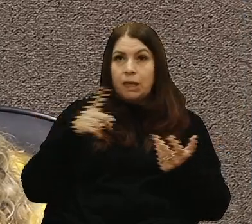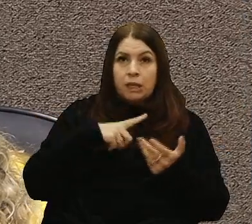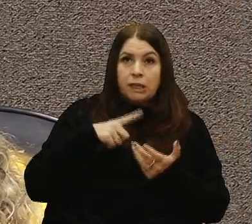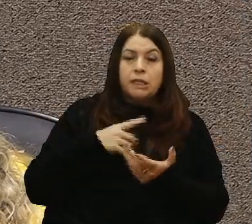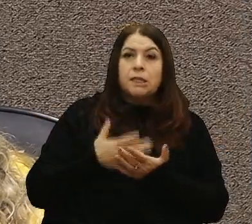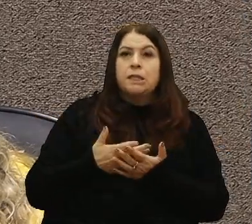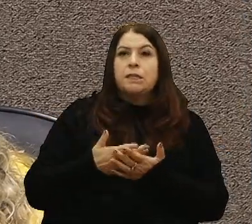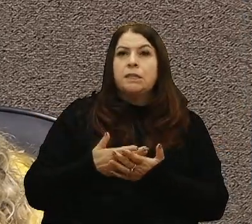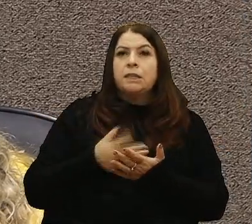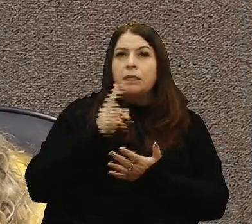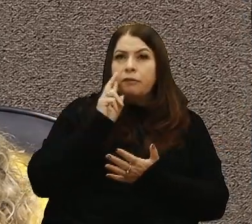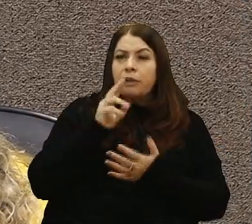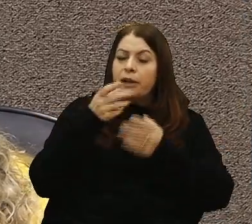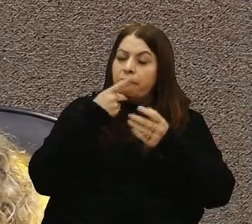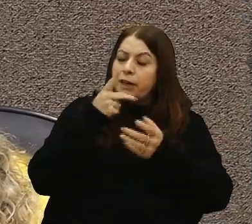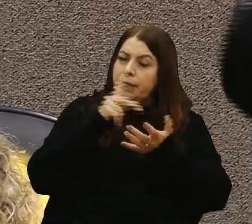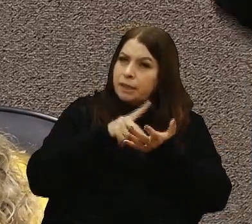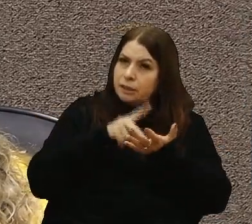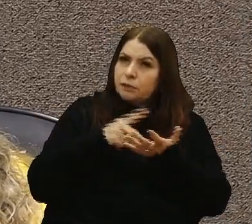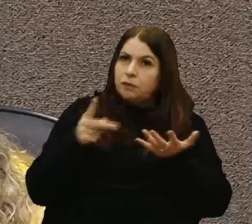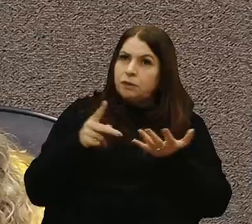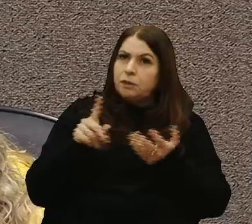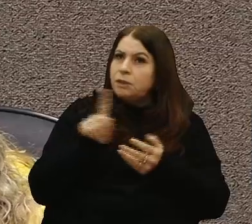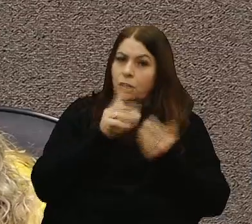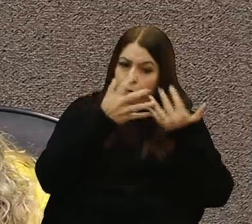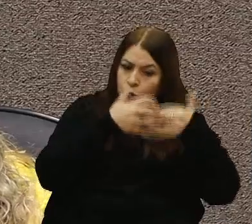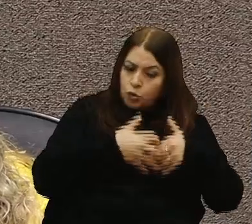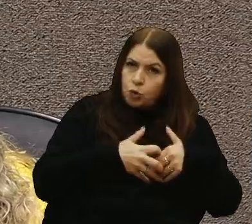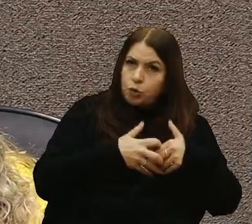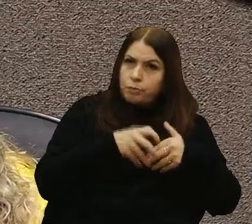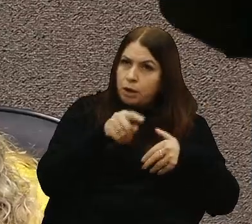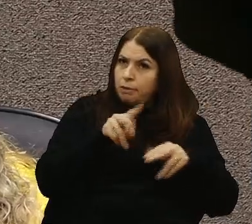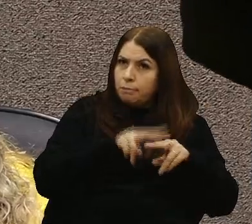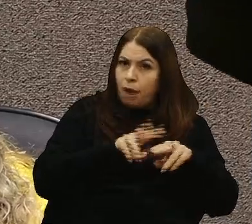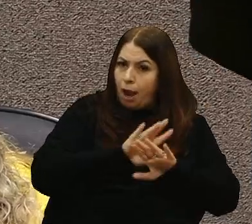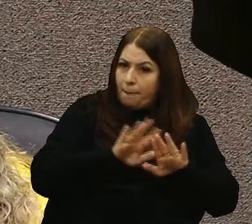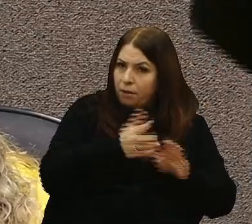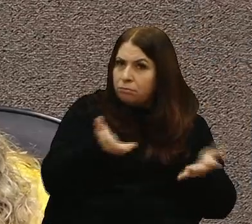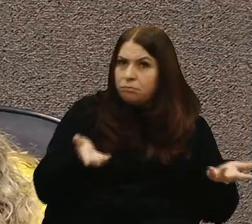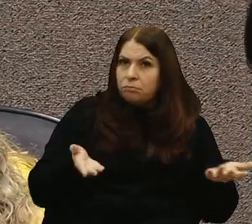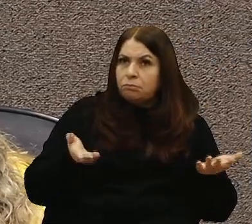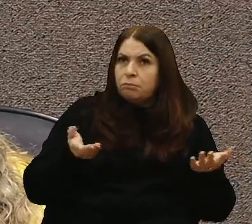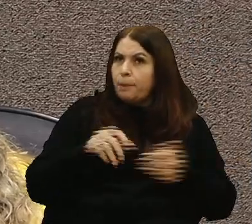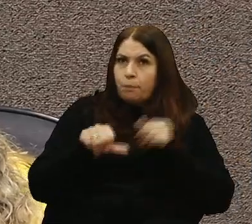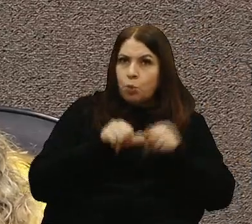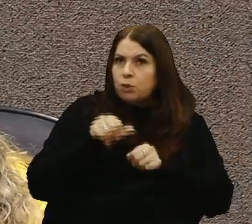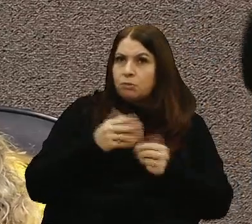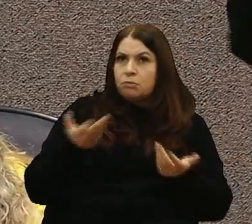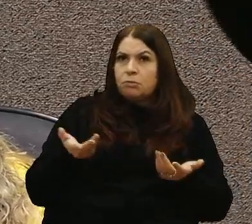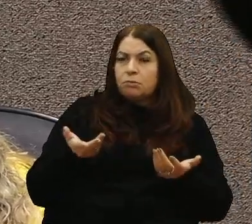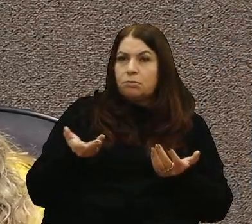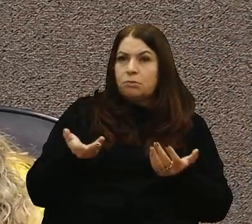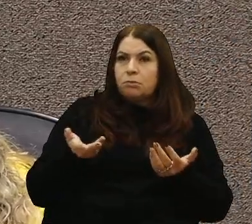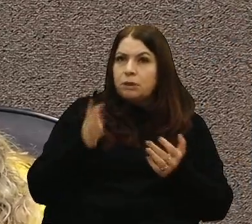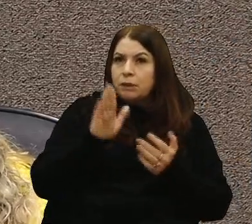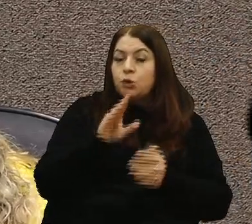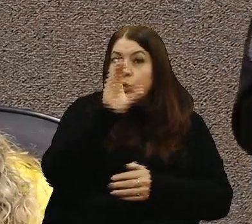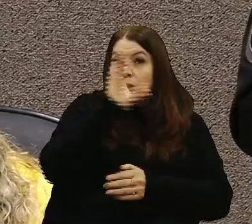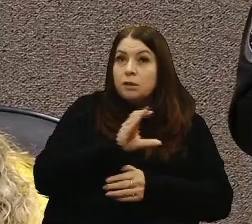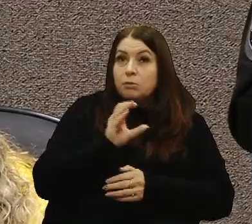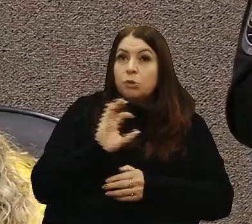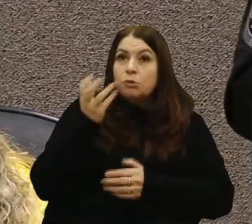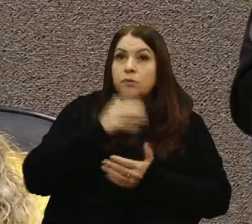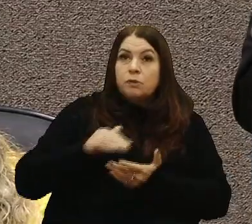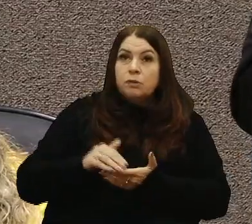que botar os pontos nos i aqui. Se não funciona um sistema, acaba com ele. Muda o sistema. Deixa o cidadão